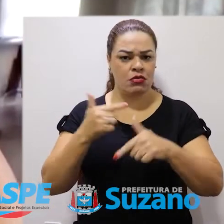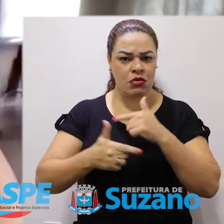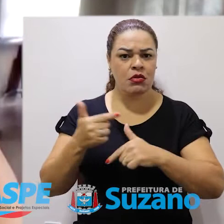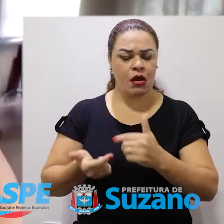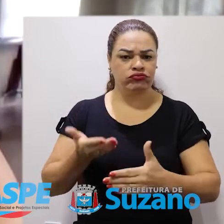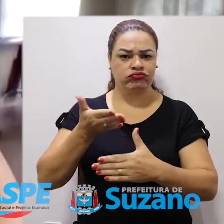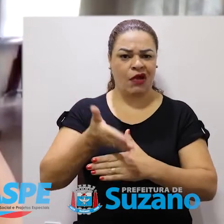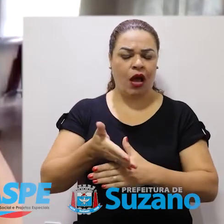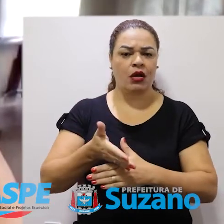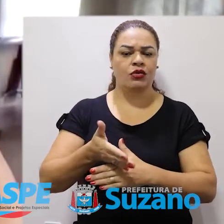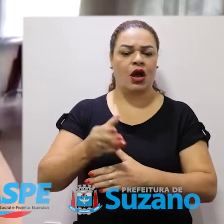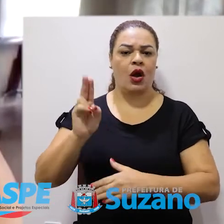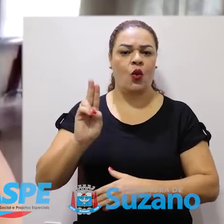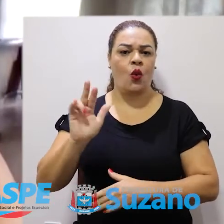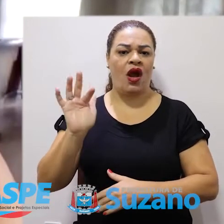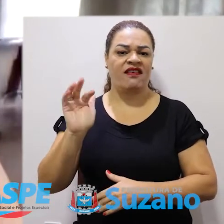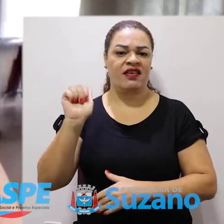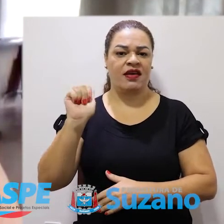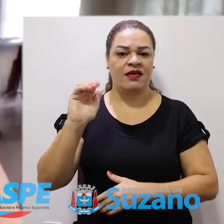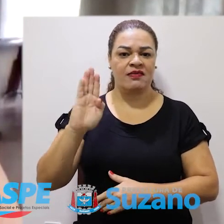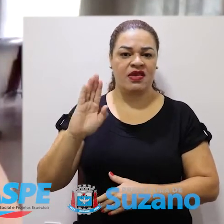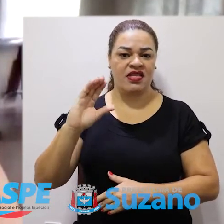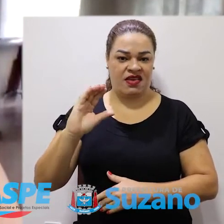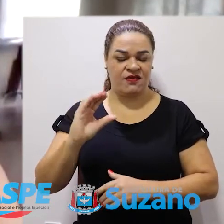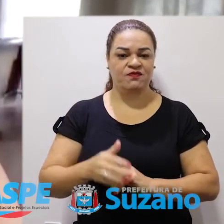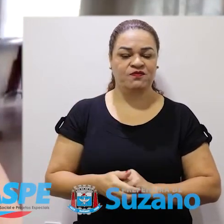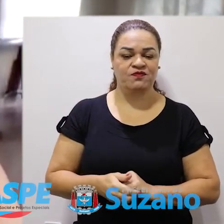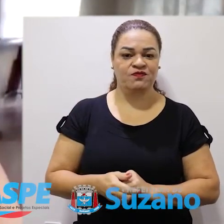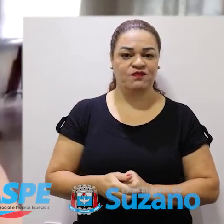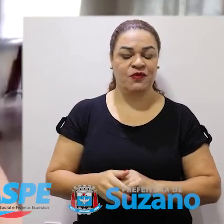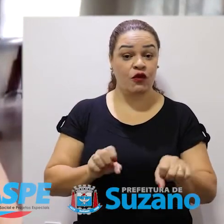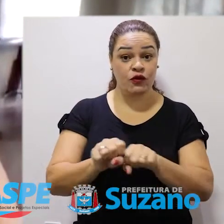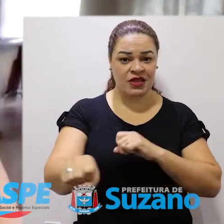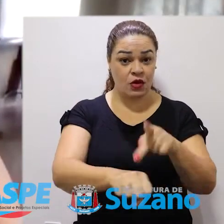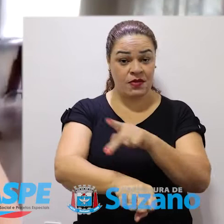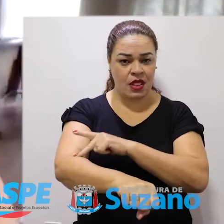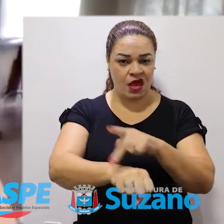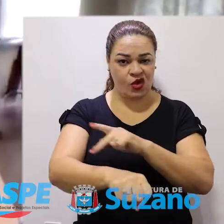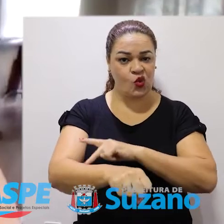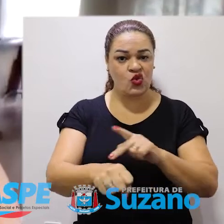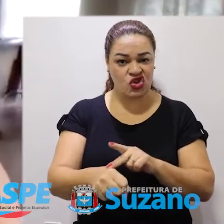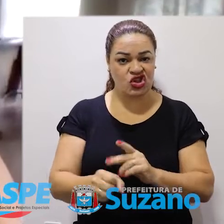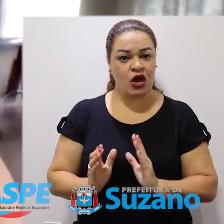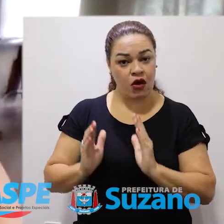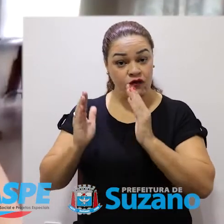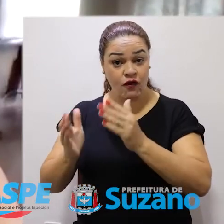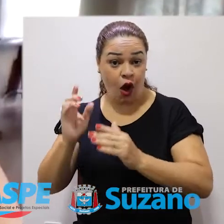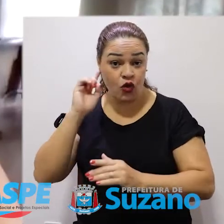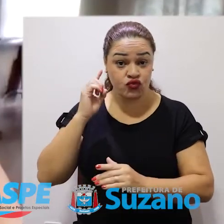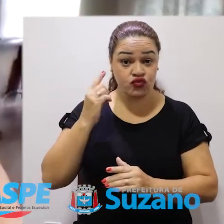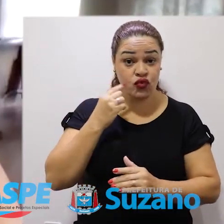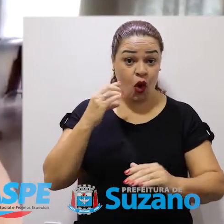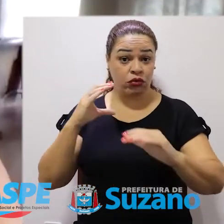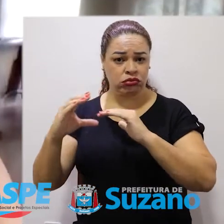da Universidade Federal do ABC. Eu tenho formação em pedagogia, né, com habilitação de deficiente